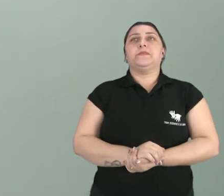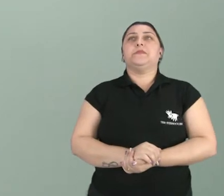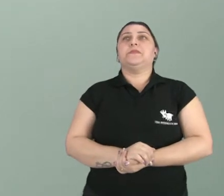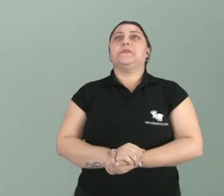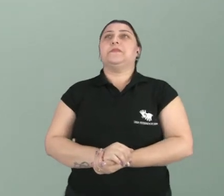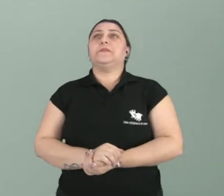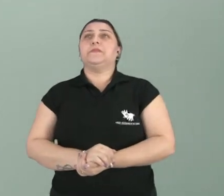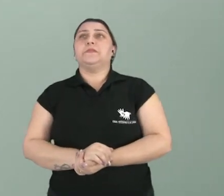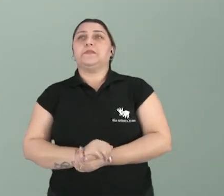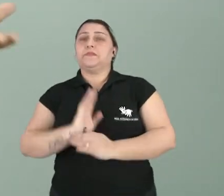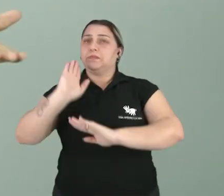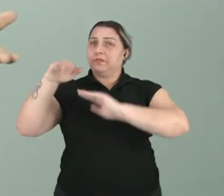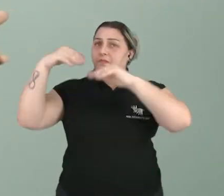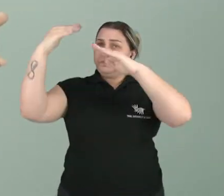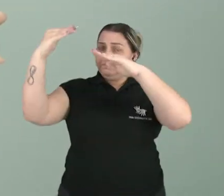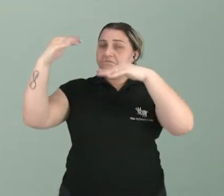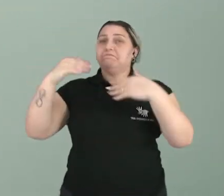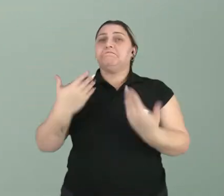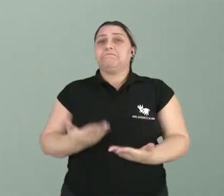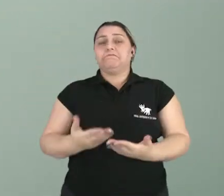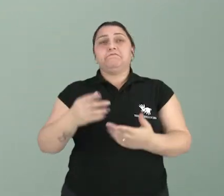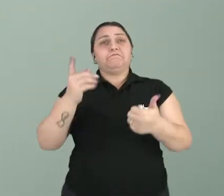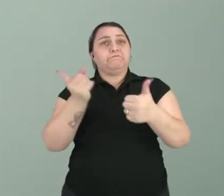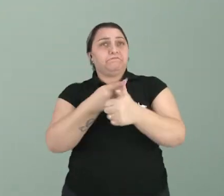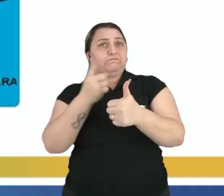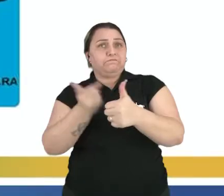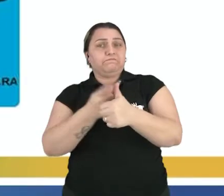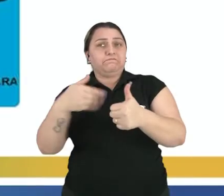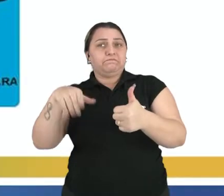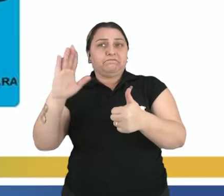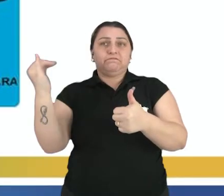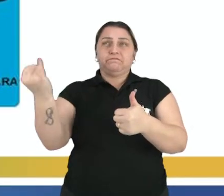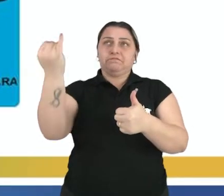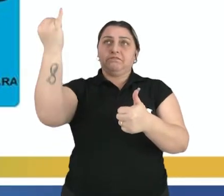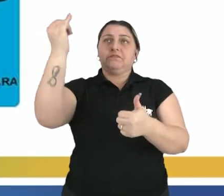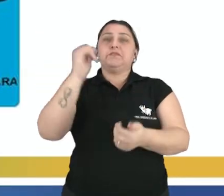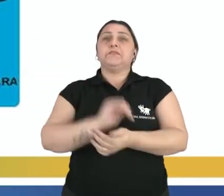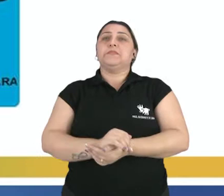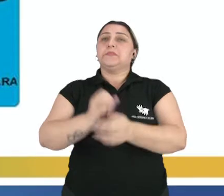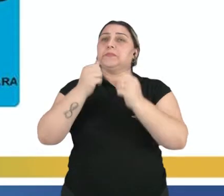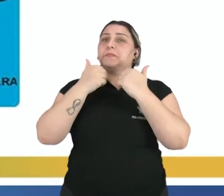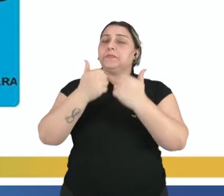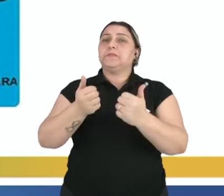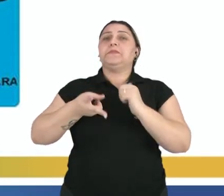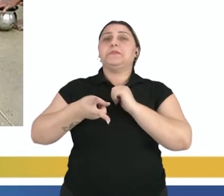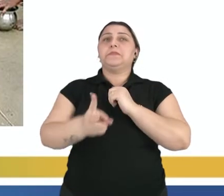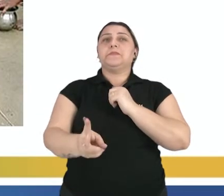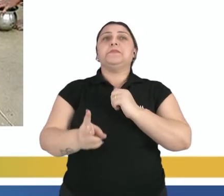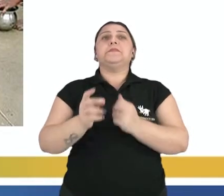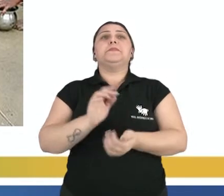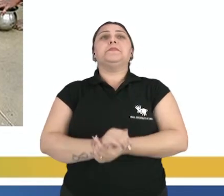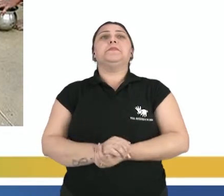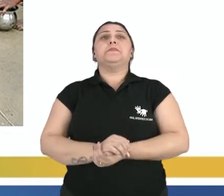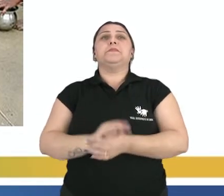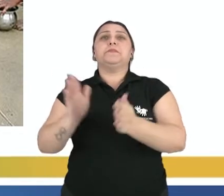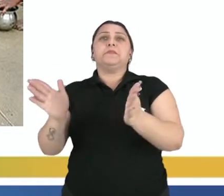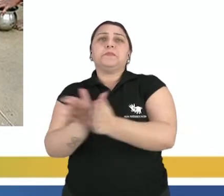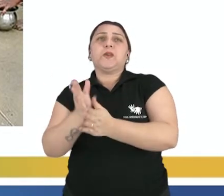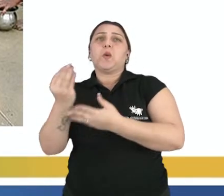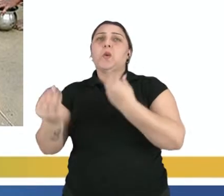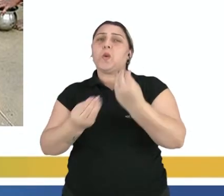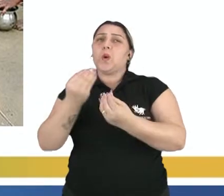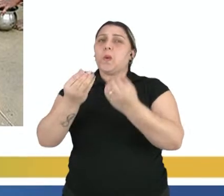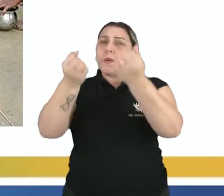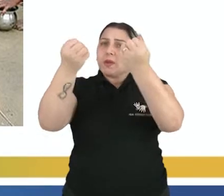aí de desenvolvimento do milênio, inclusive é a primeira, né, a mais importante delas, tá bom? Então, vamos seguir à frente. Pobreza,